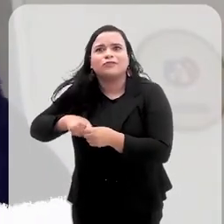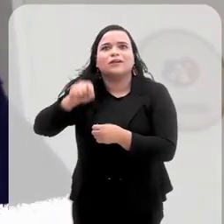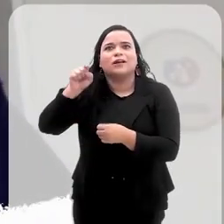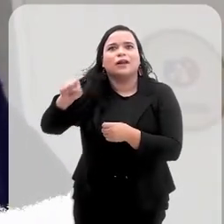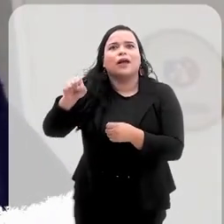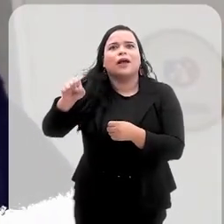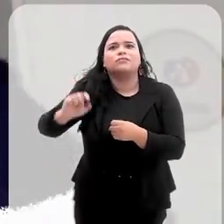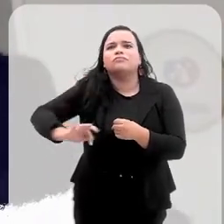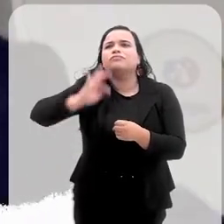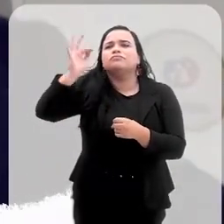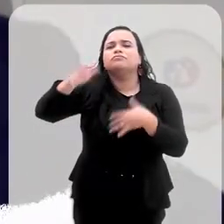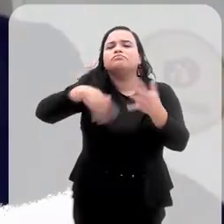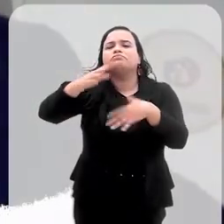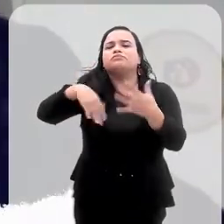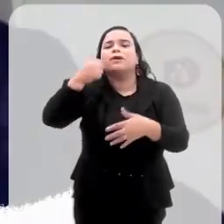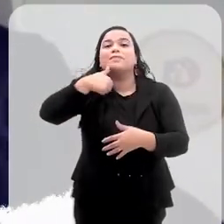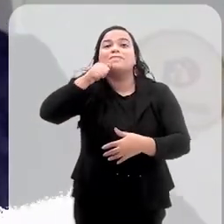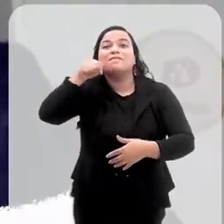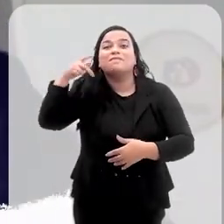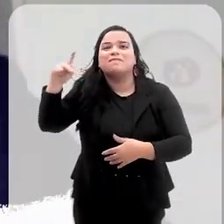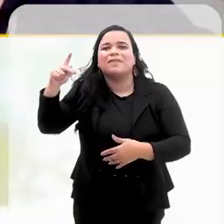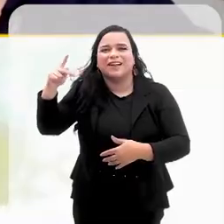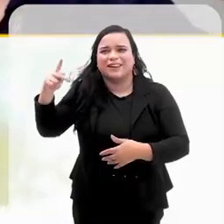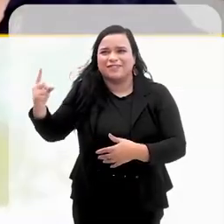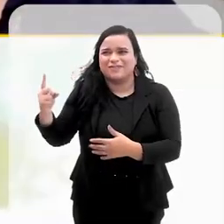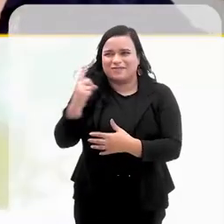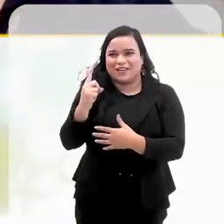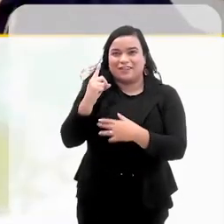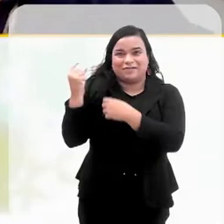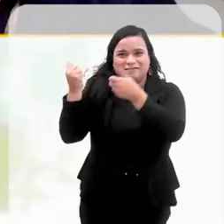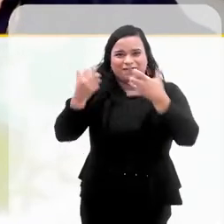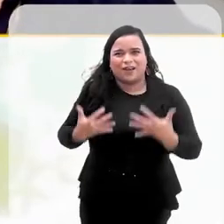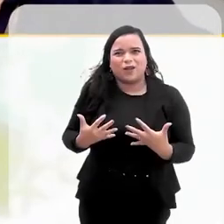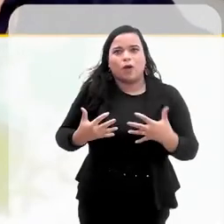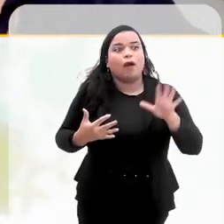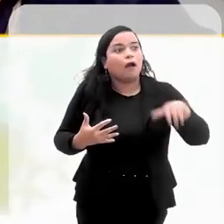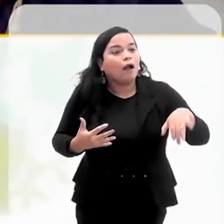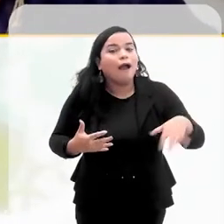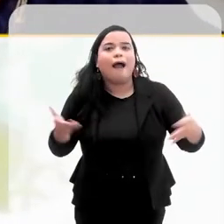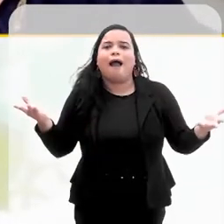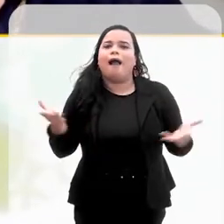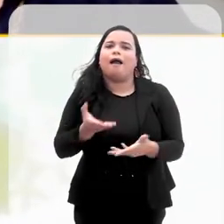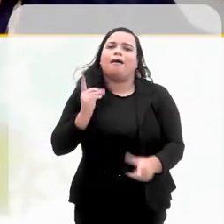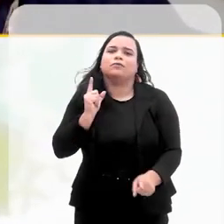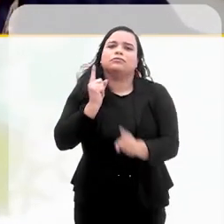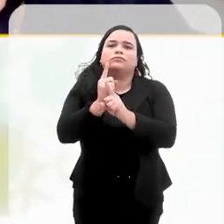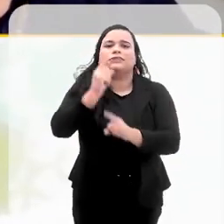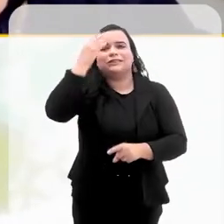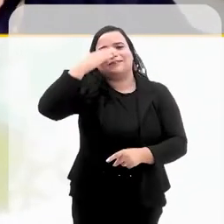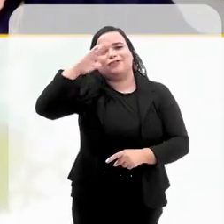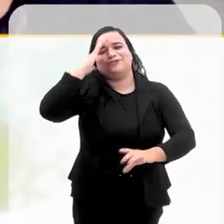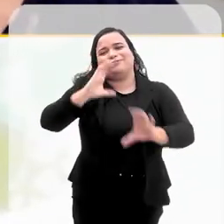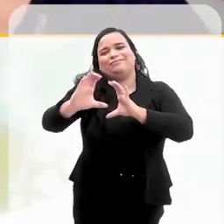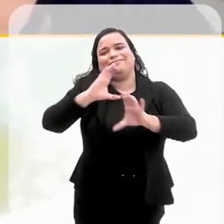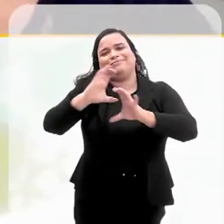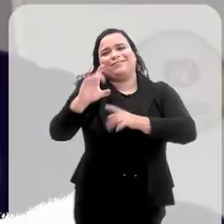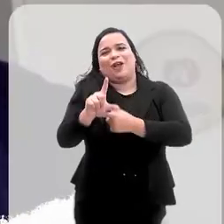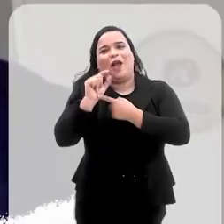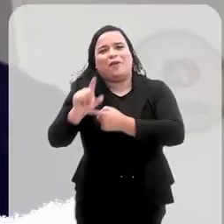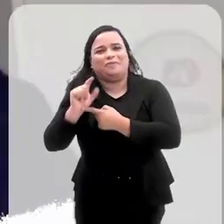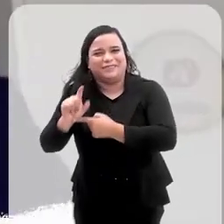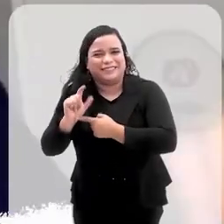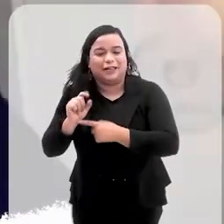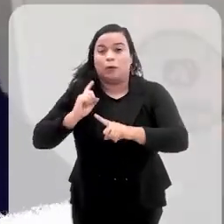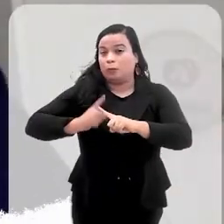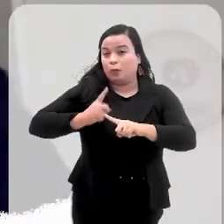assim: Kátia, agora eu entendi a comunicação alternativa. Eu falei: por quê? Eu falei: porque nós estávamos na no